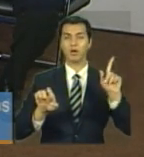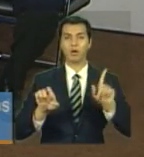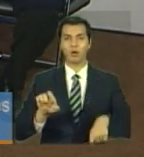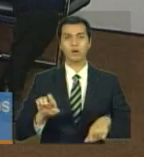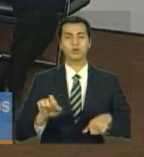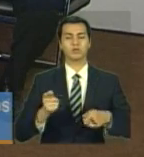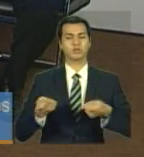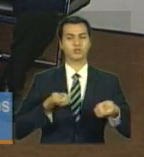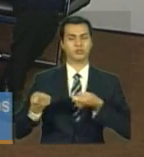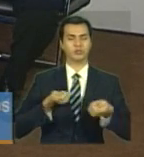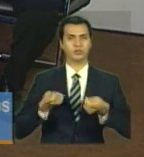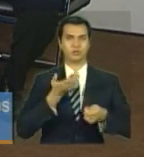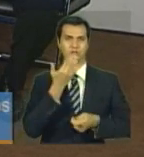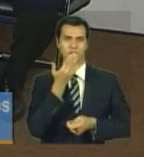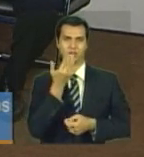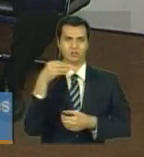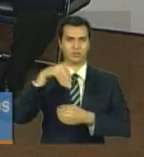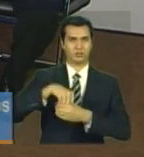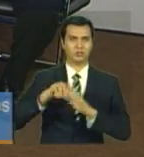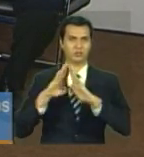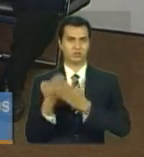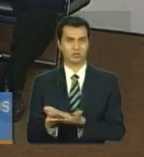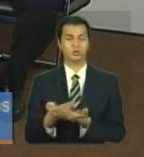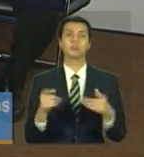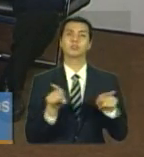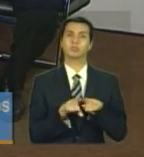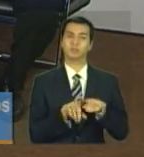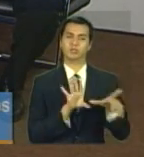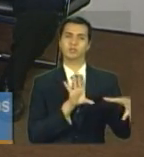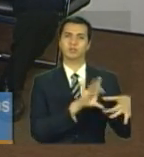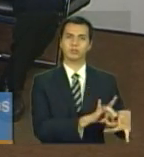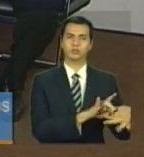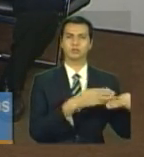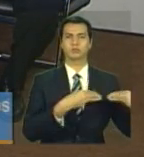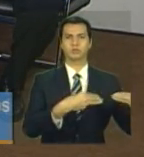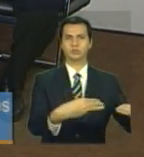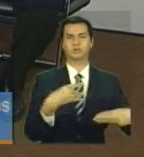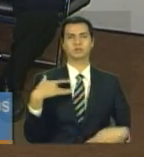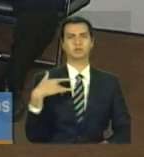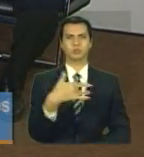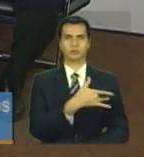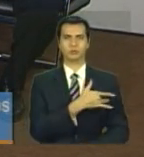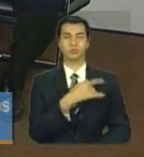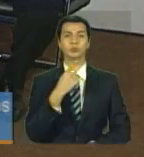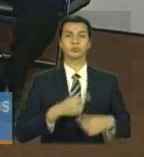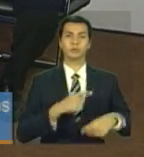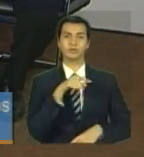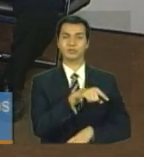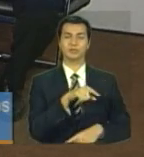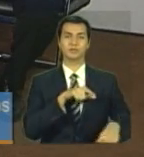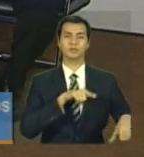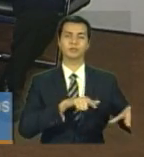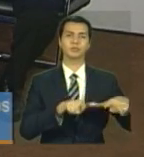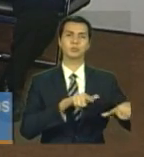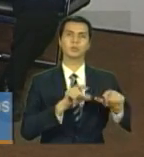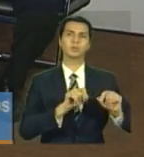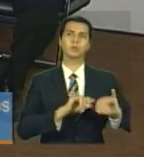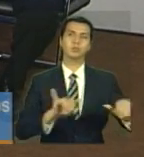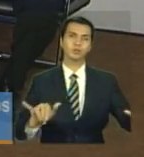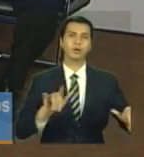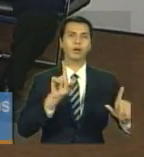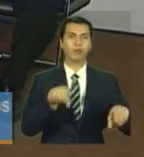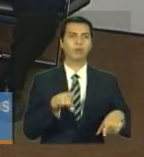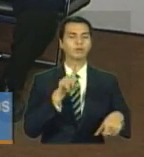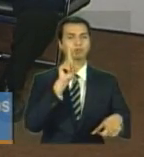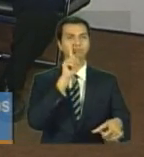alimentação escolar, e também o Ministério da Saúde, né, que trabalha muito a questão da nutrição, a identificação